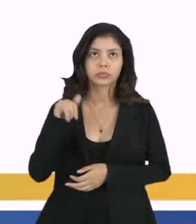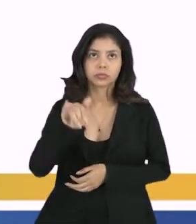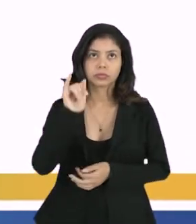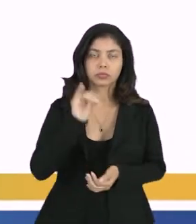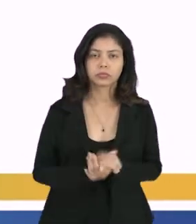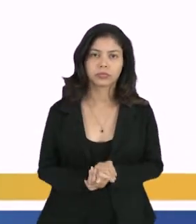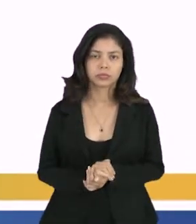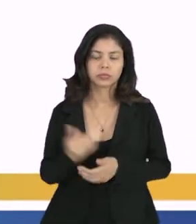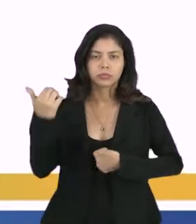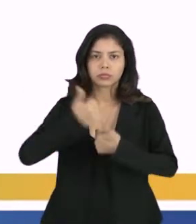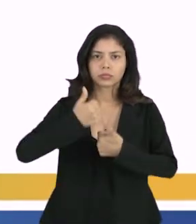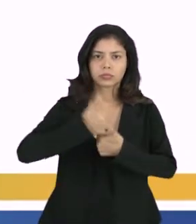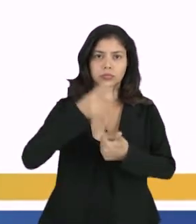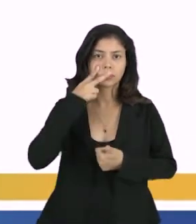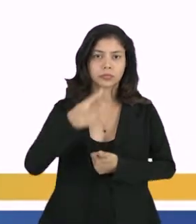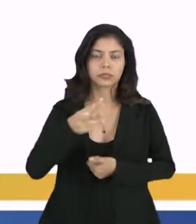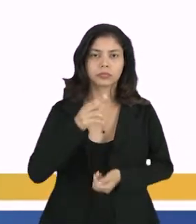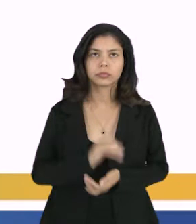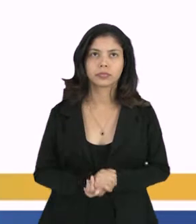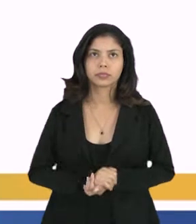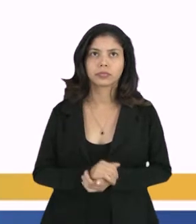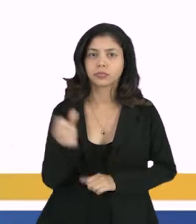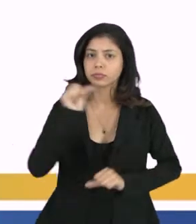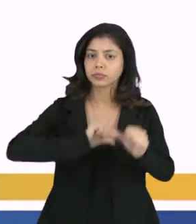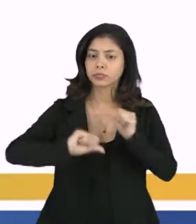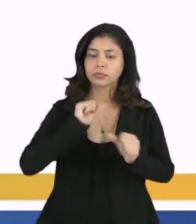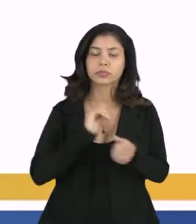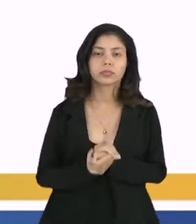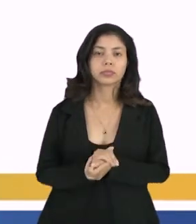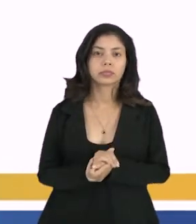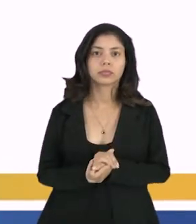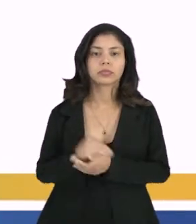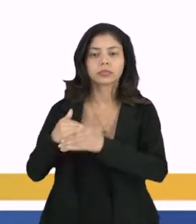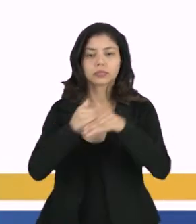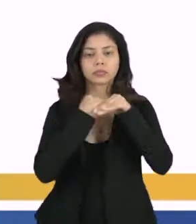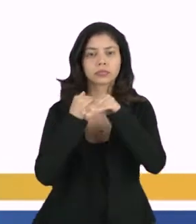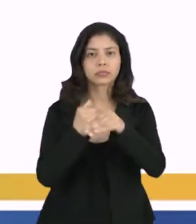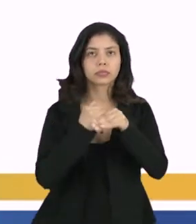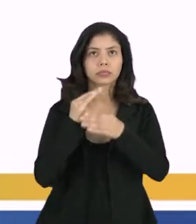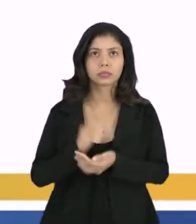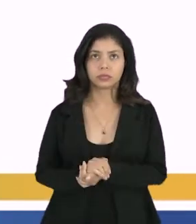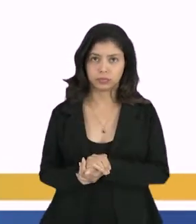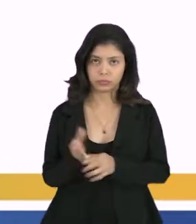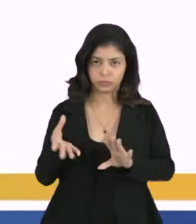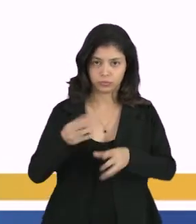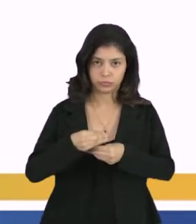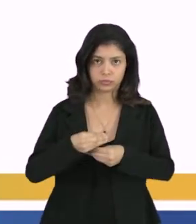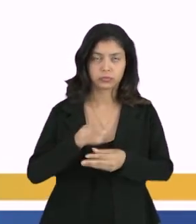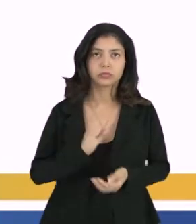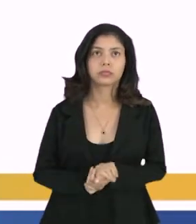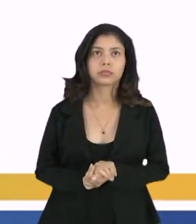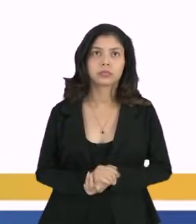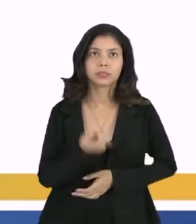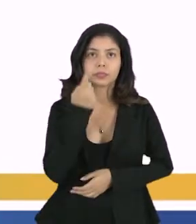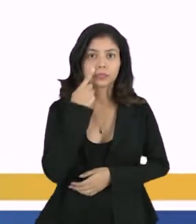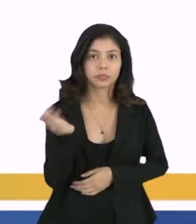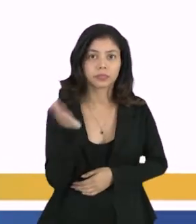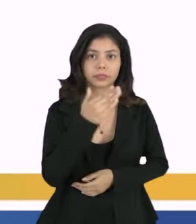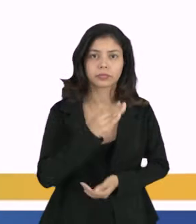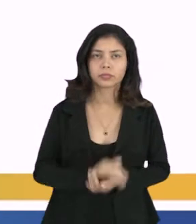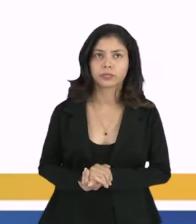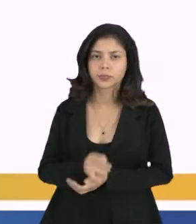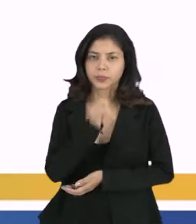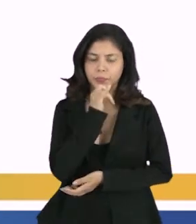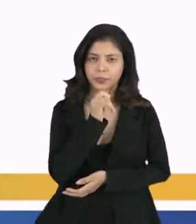vamos substituir aí e ver se nós transformamos isso numa igualdade, né? Numa igualdade fechada. Então vamos lá.